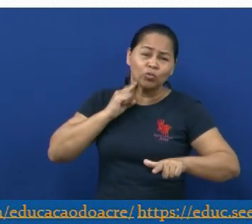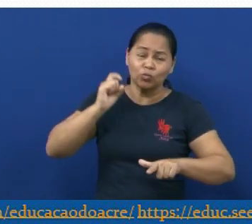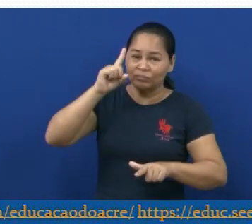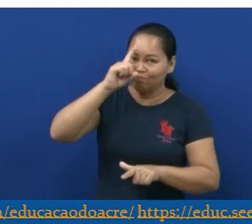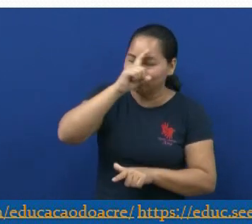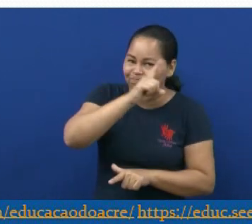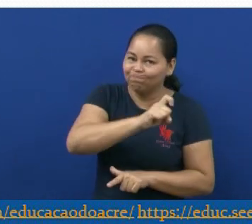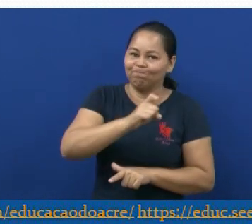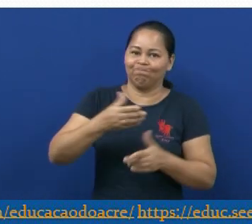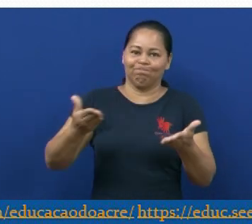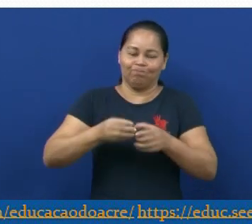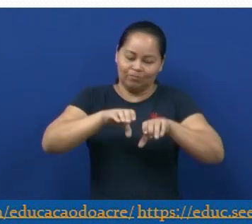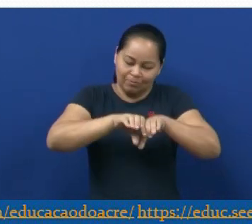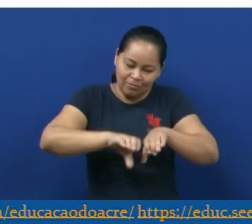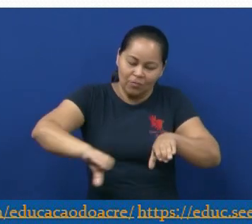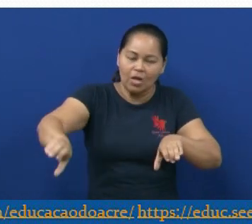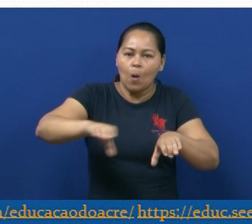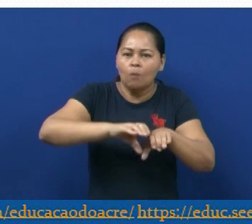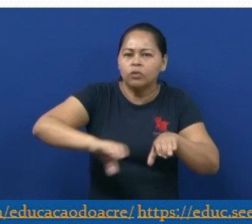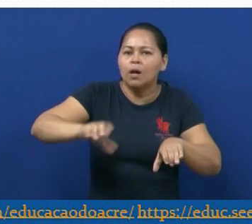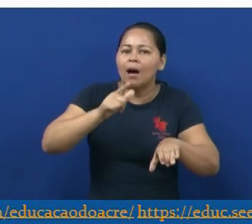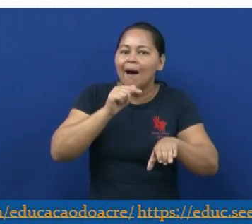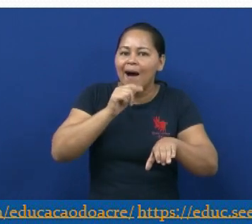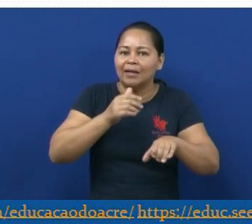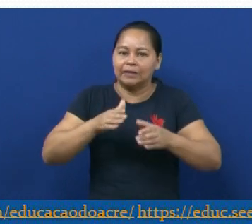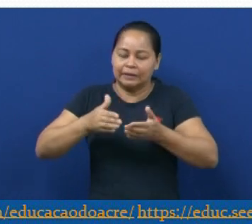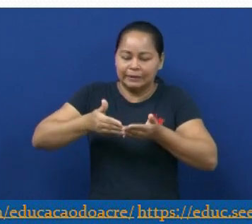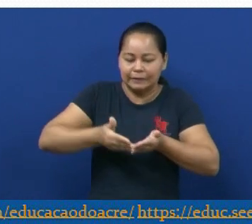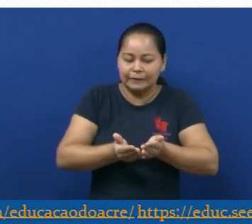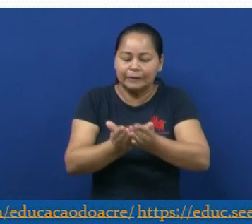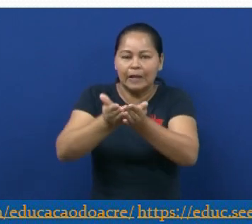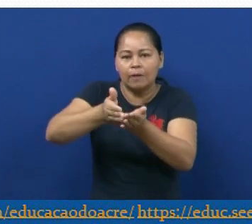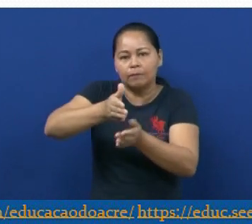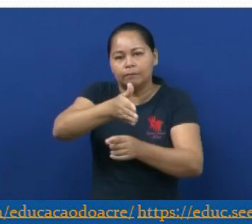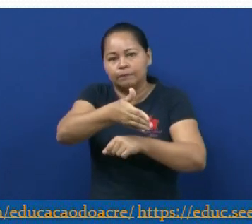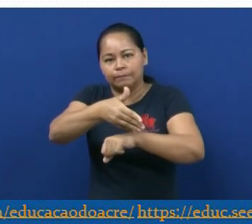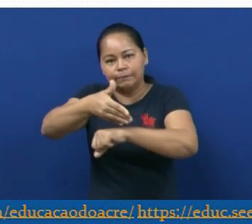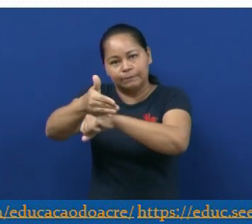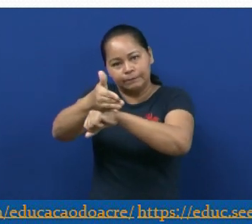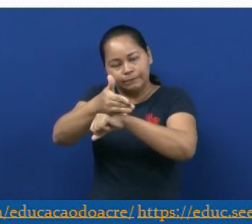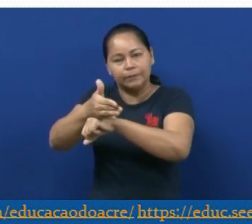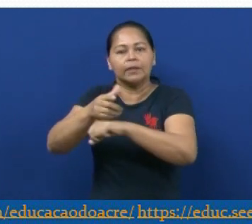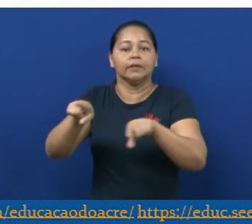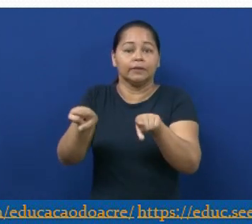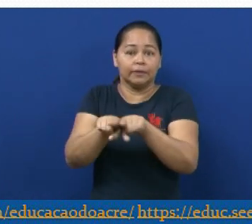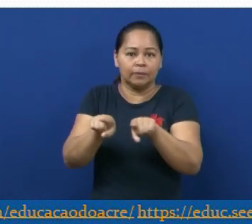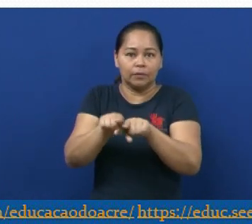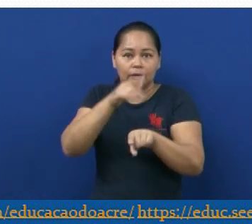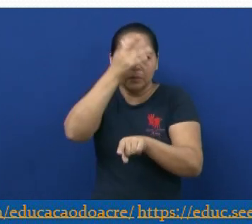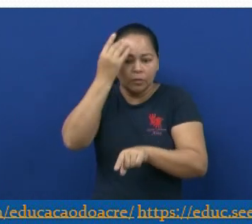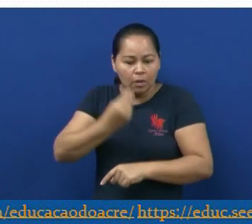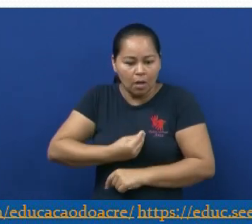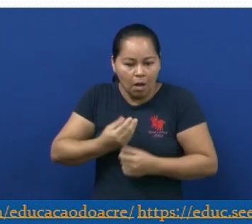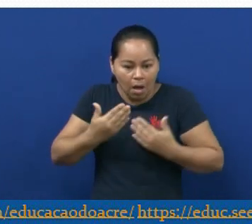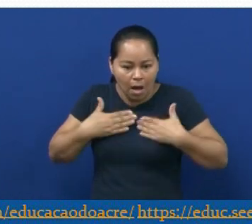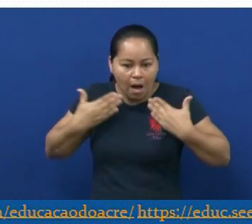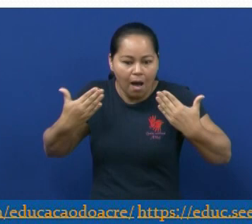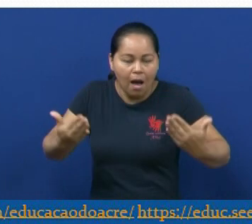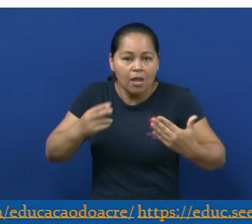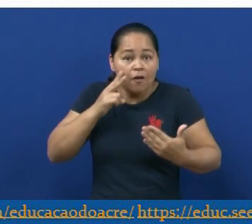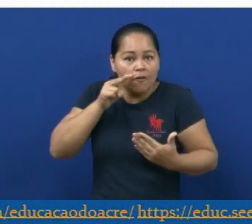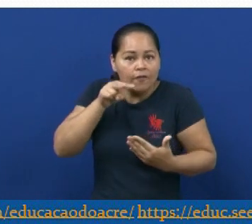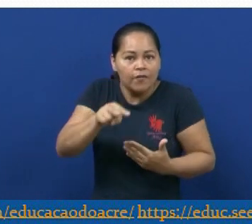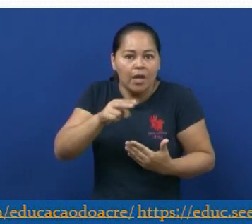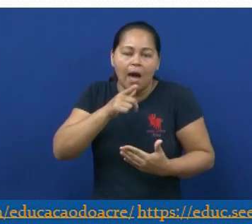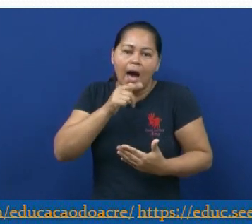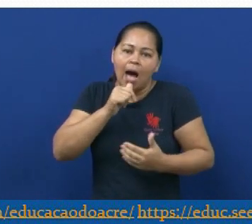canais circulavam diariamente muitos barcos e gôndolas. Os moradores locais estão surpresos em ver a água